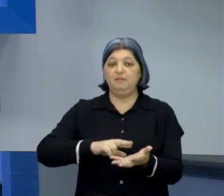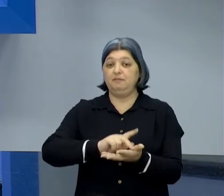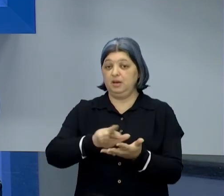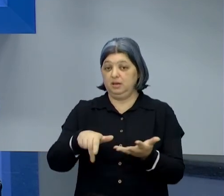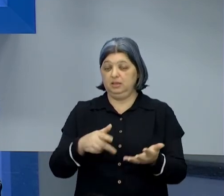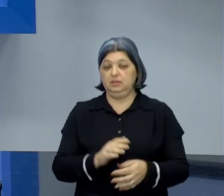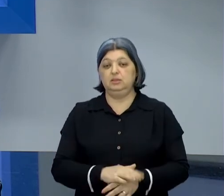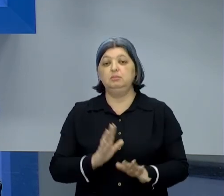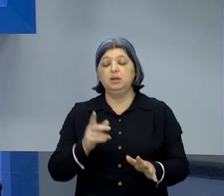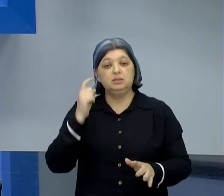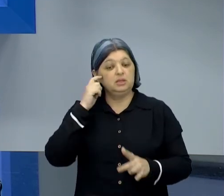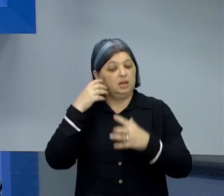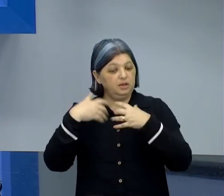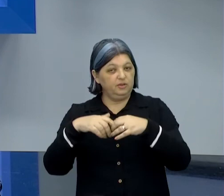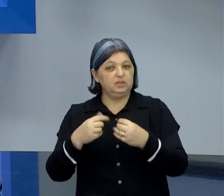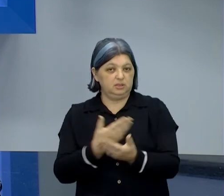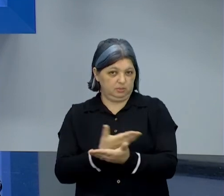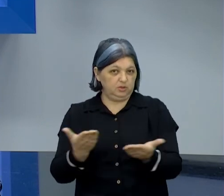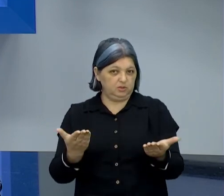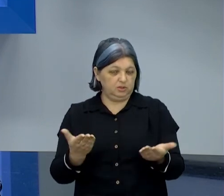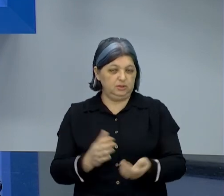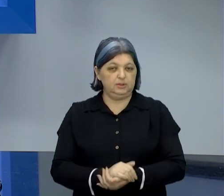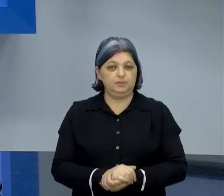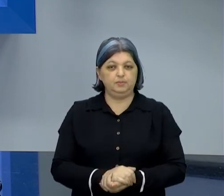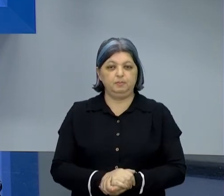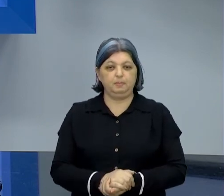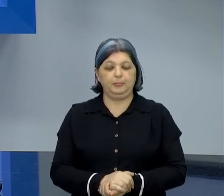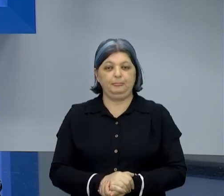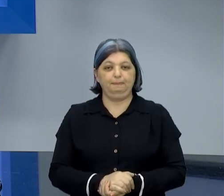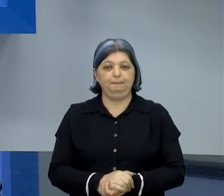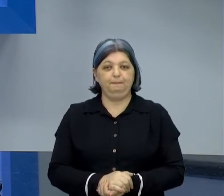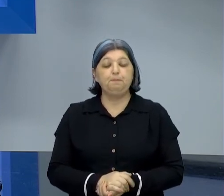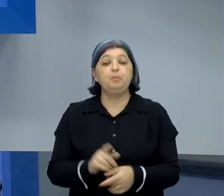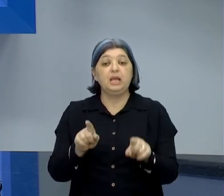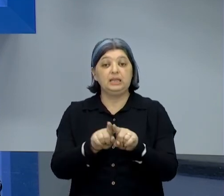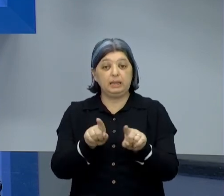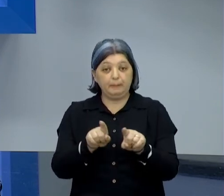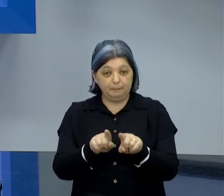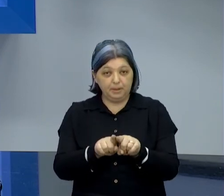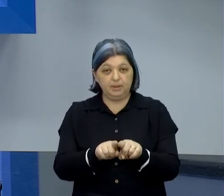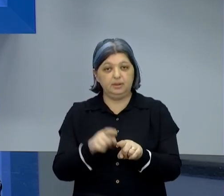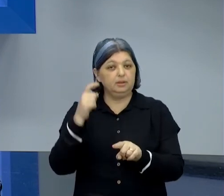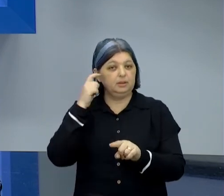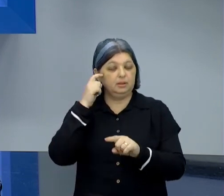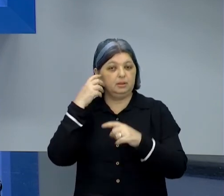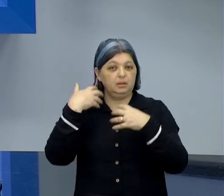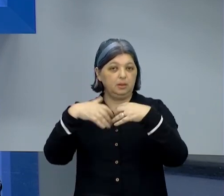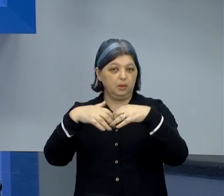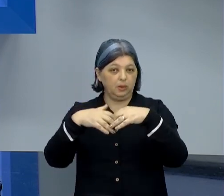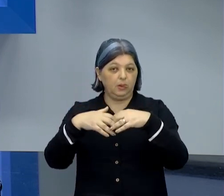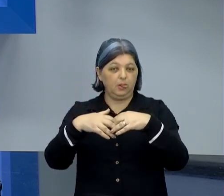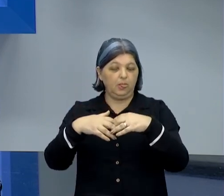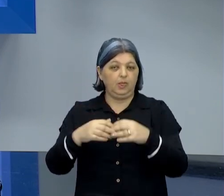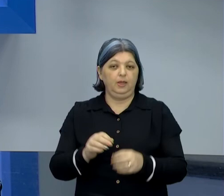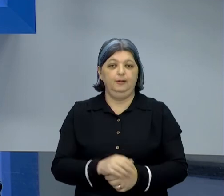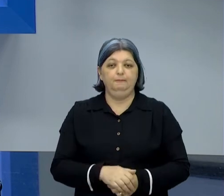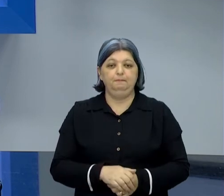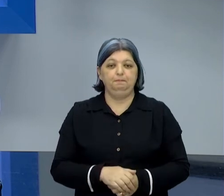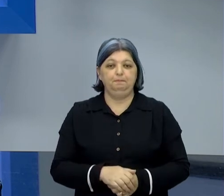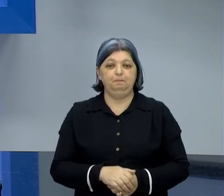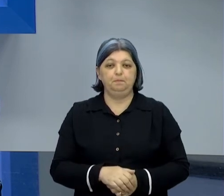essa reflexão eu deixo para vocês. Eu também deixo aqui, né, mais uma reflexão que é acerca aí